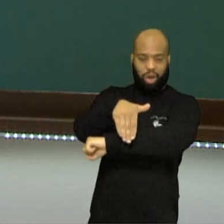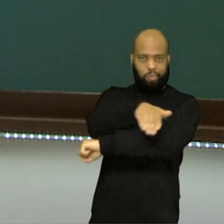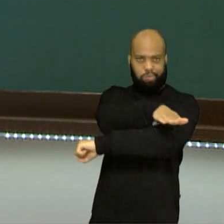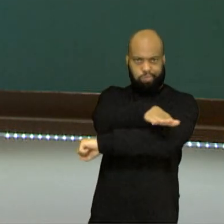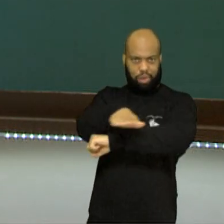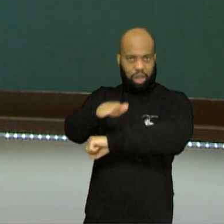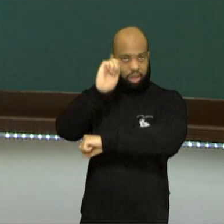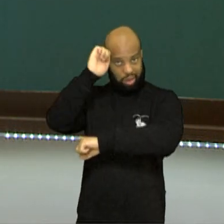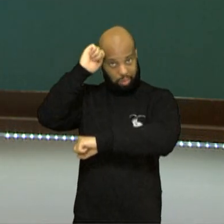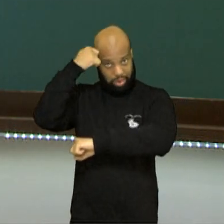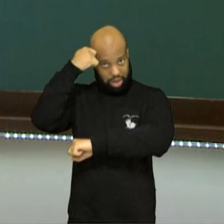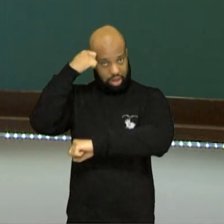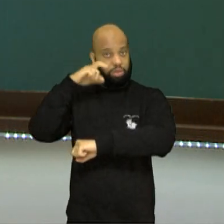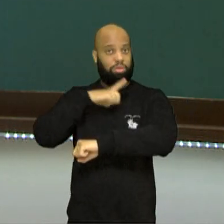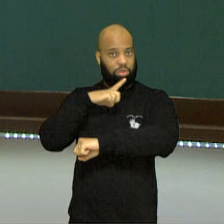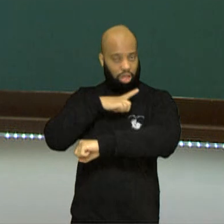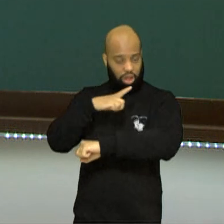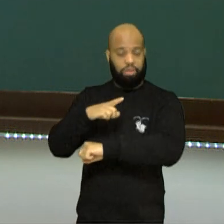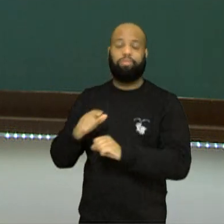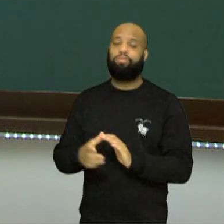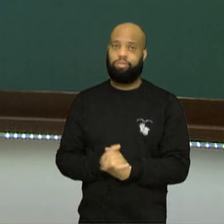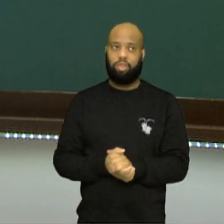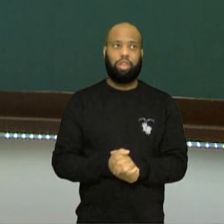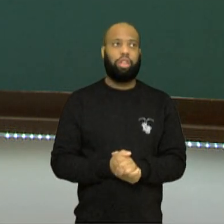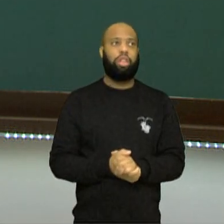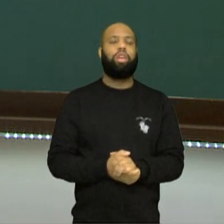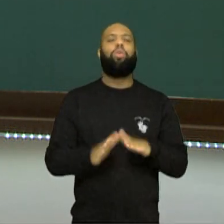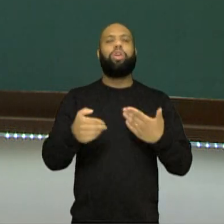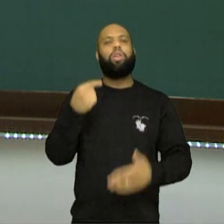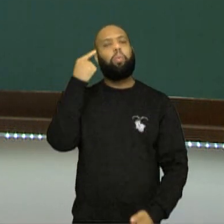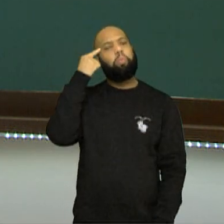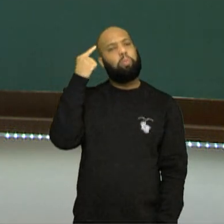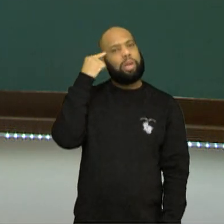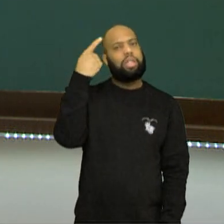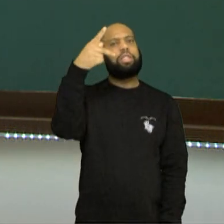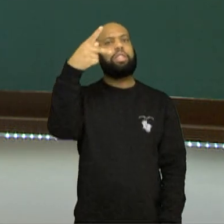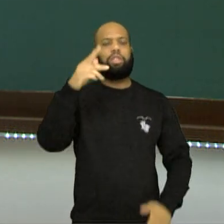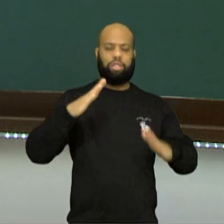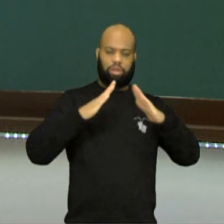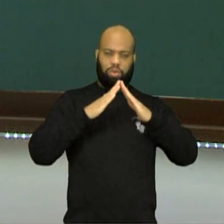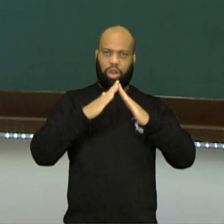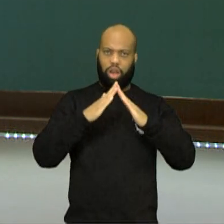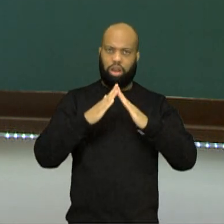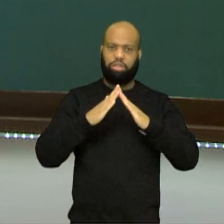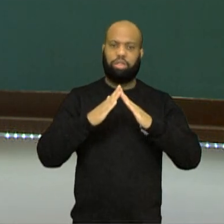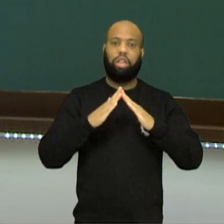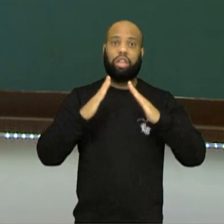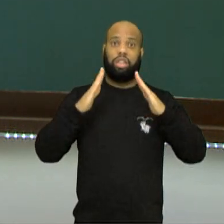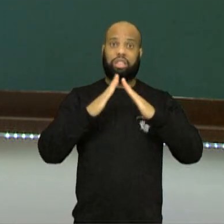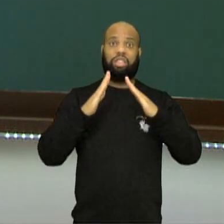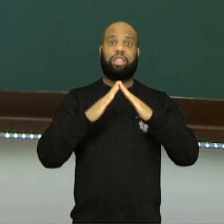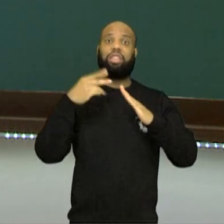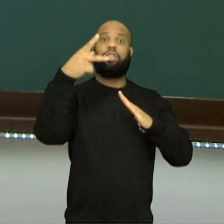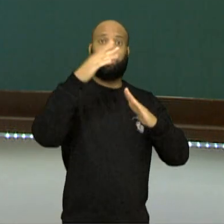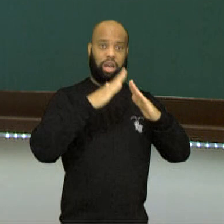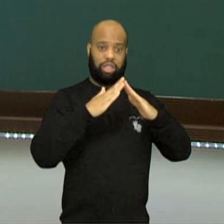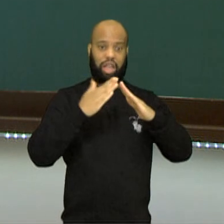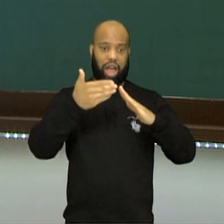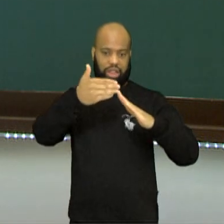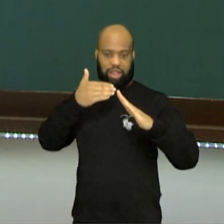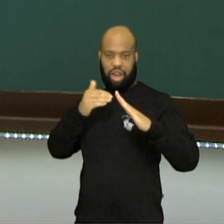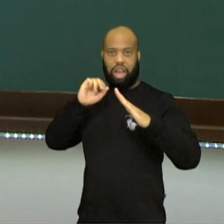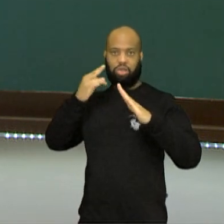das ruas, as calçadas. Pense na sua casa, no terreno onde você mora. Tem